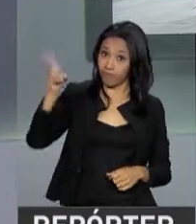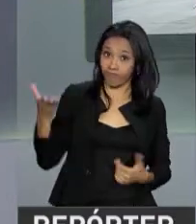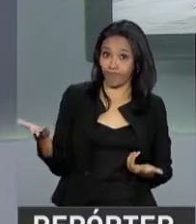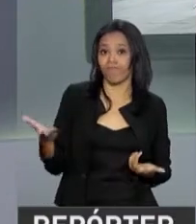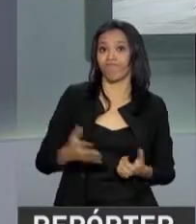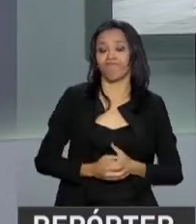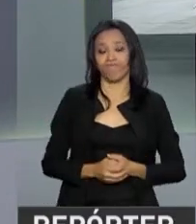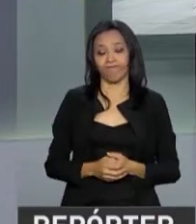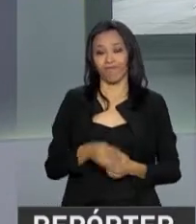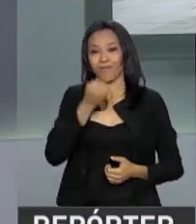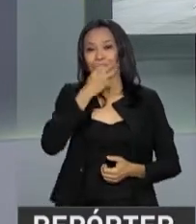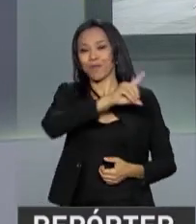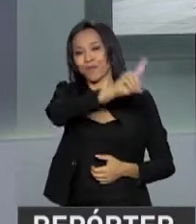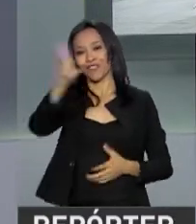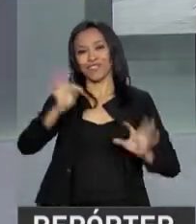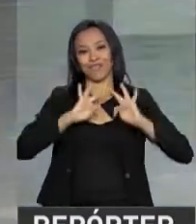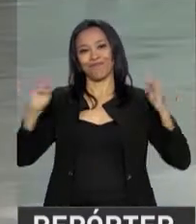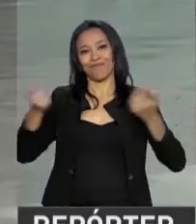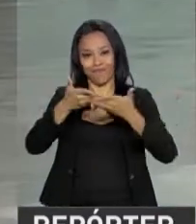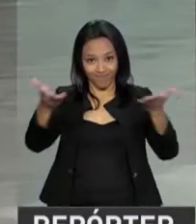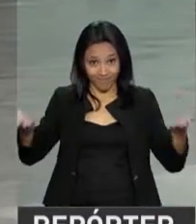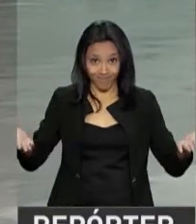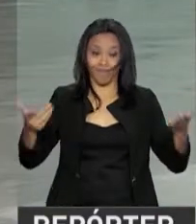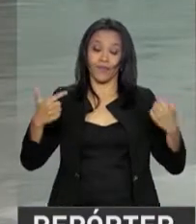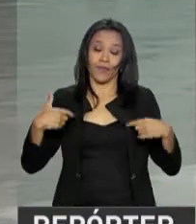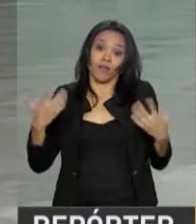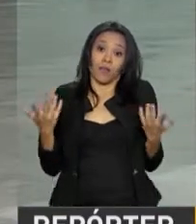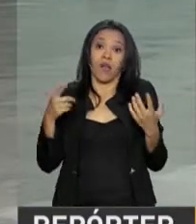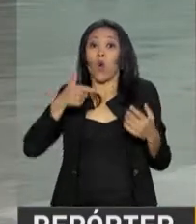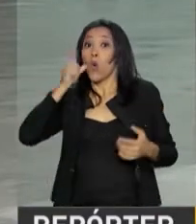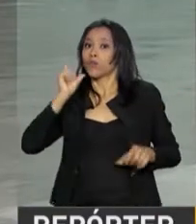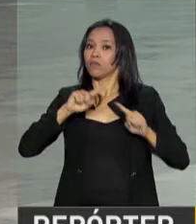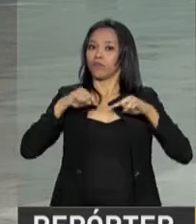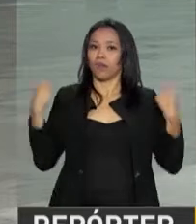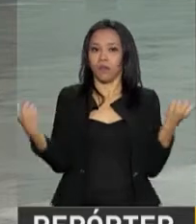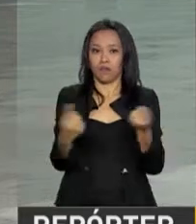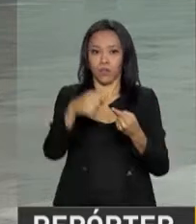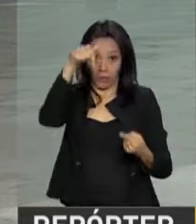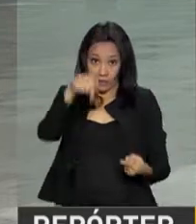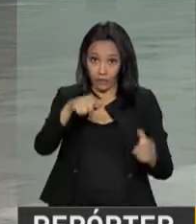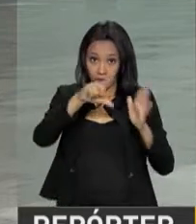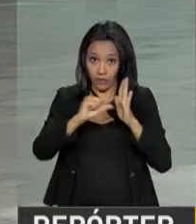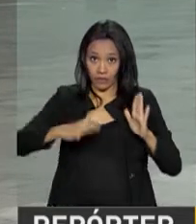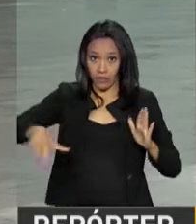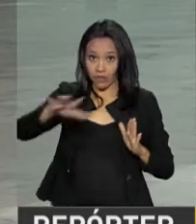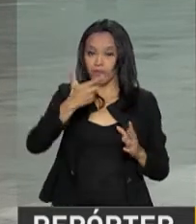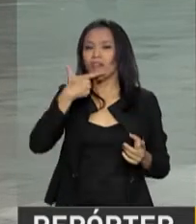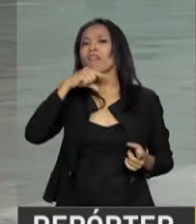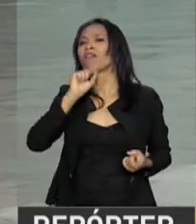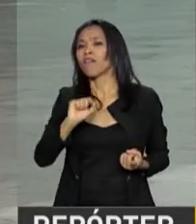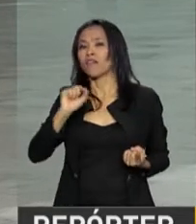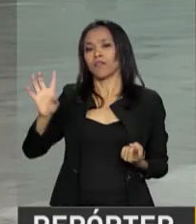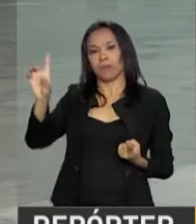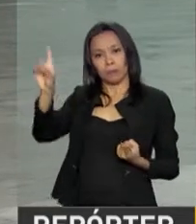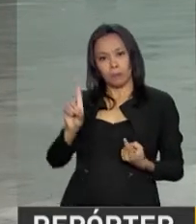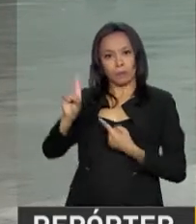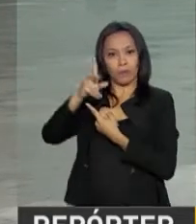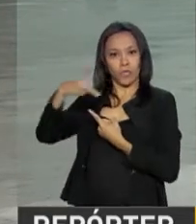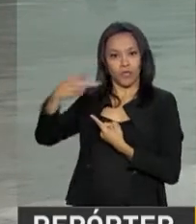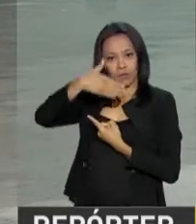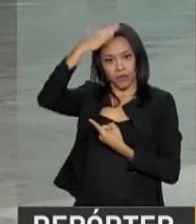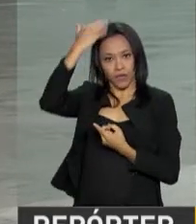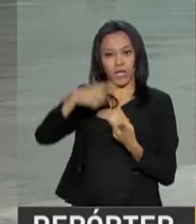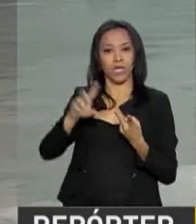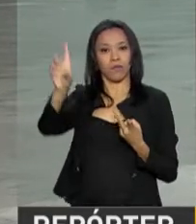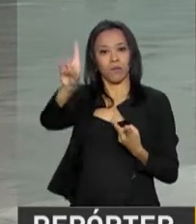bom dia pra isso é bom dia a todos pois é thaís em uma reunião ontem aqui no palácio do planalto entre o presidente michel temer o